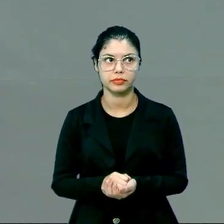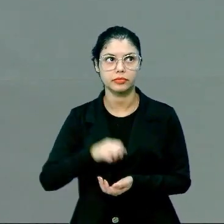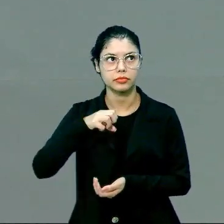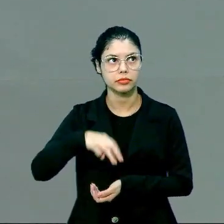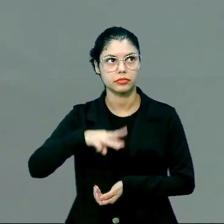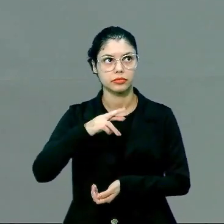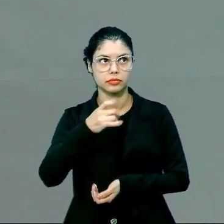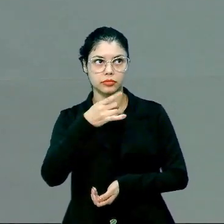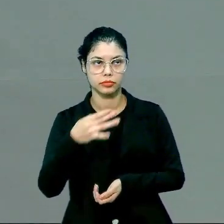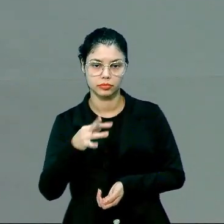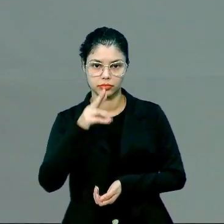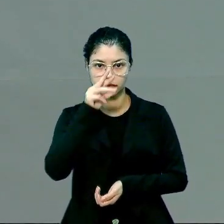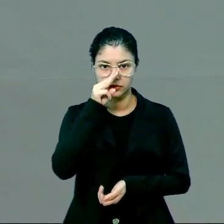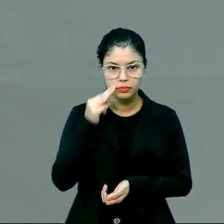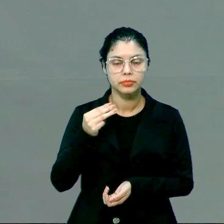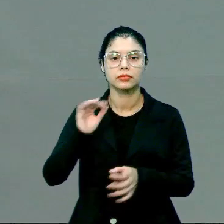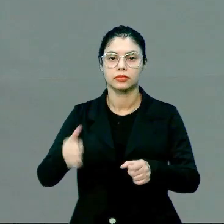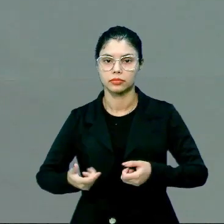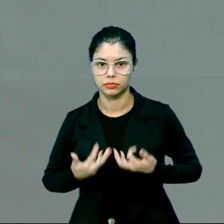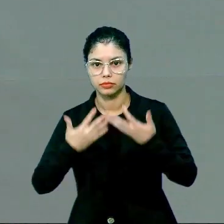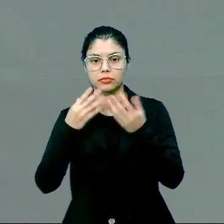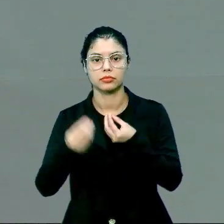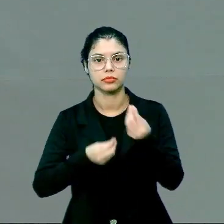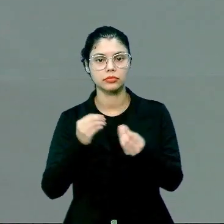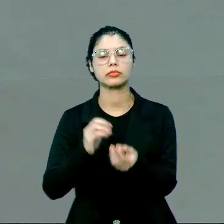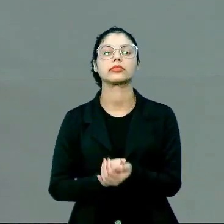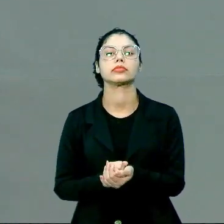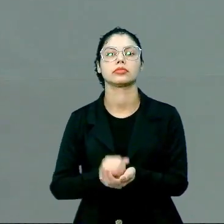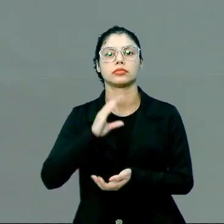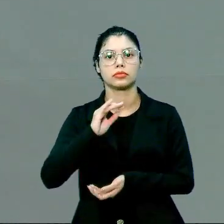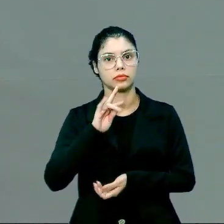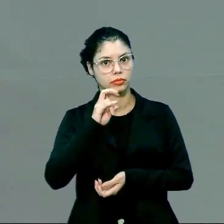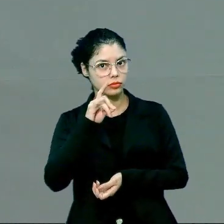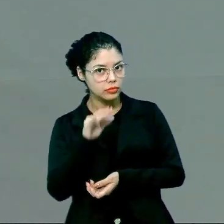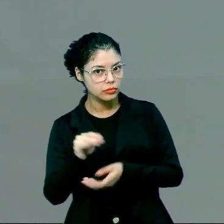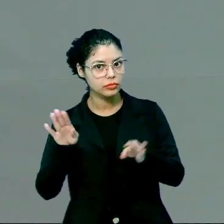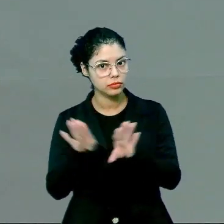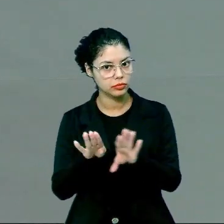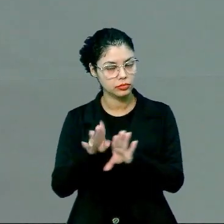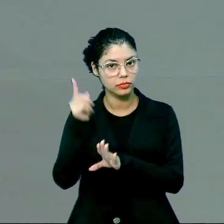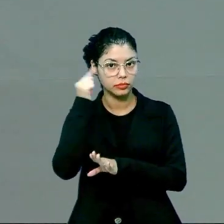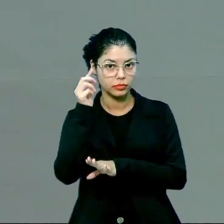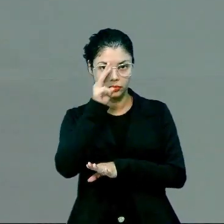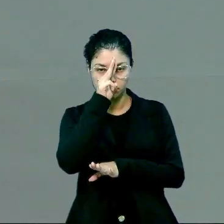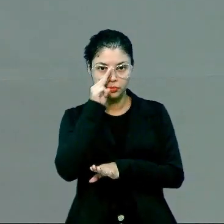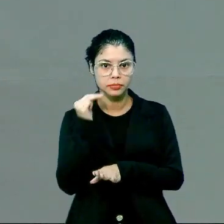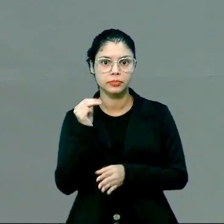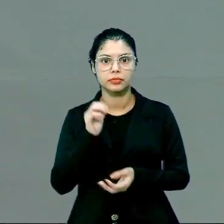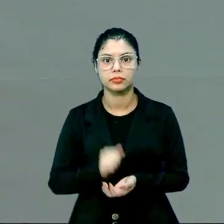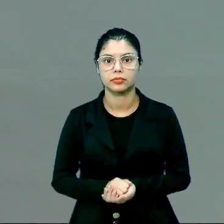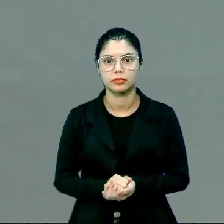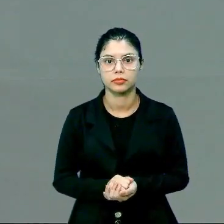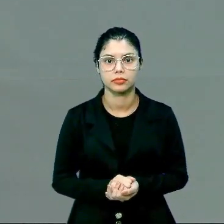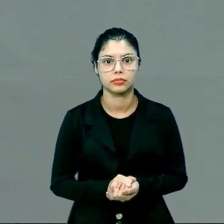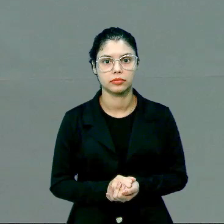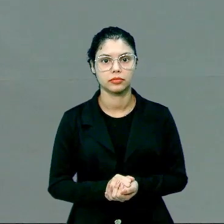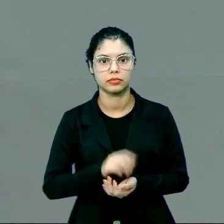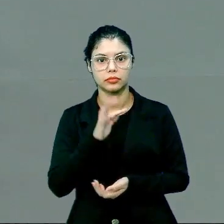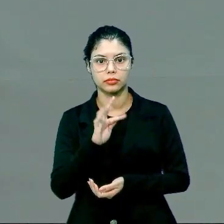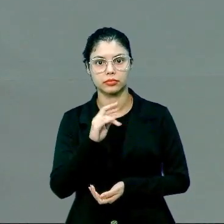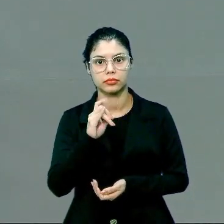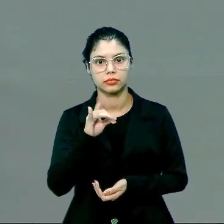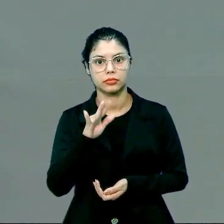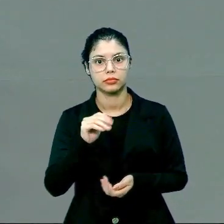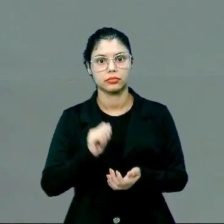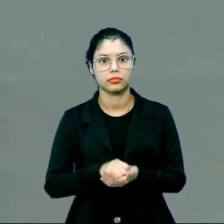marxista, portanto, eles conheciam o Manifesto Comunista e o pensamento de Karl Marx e Friedrich